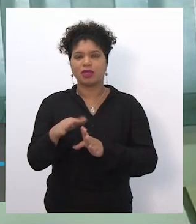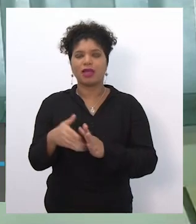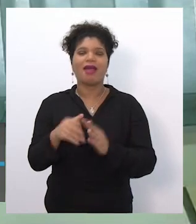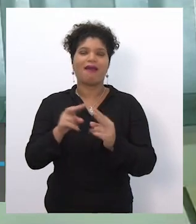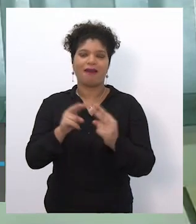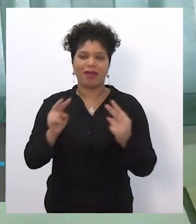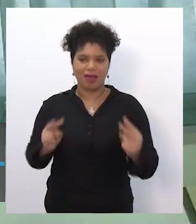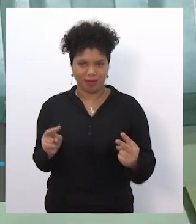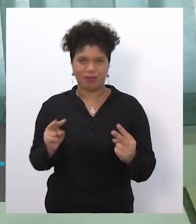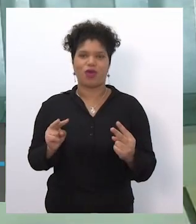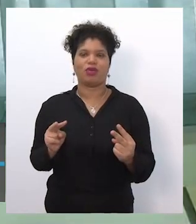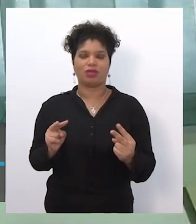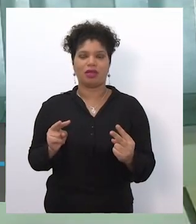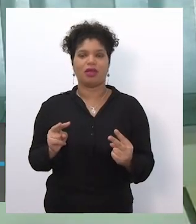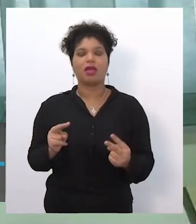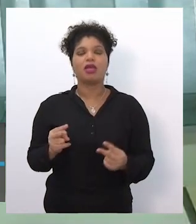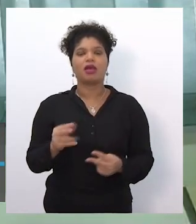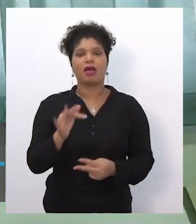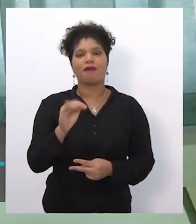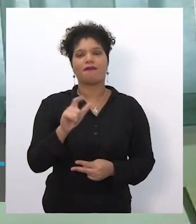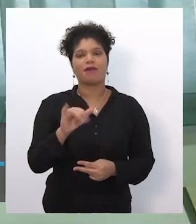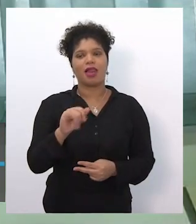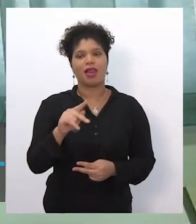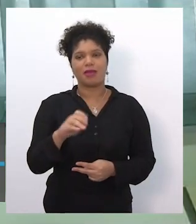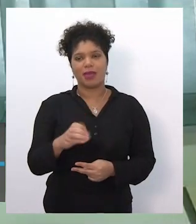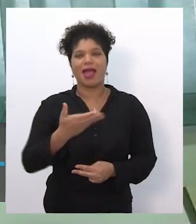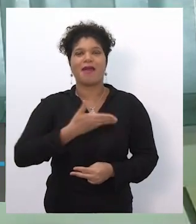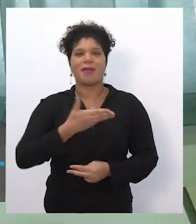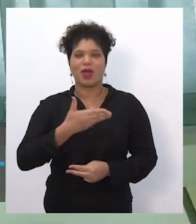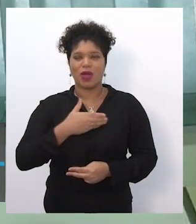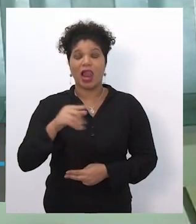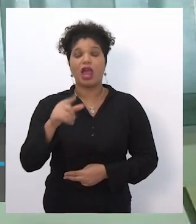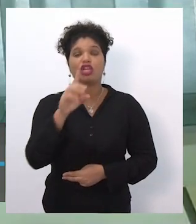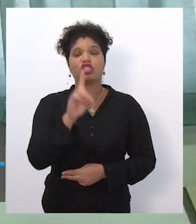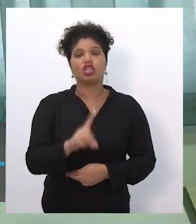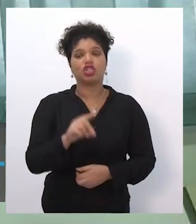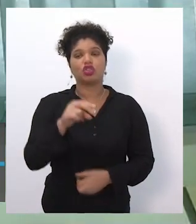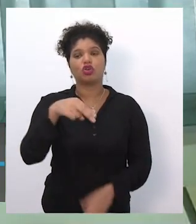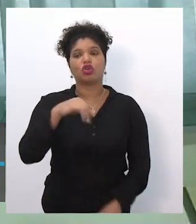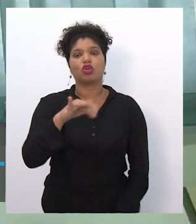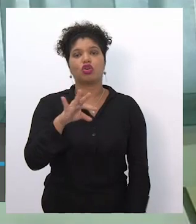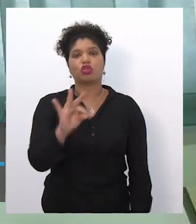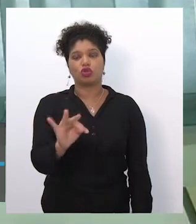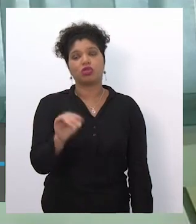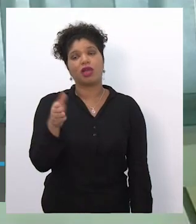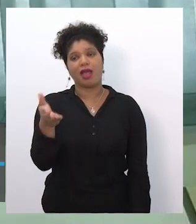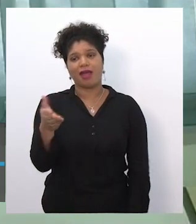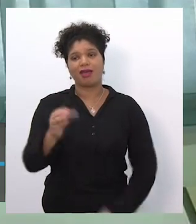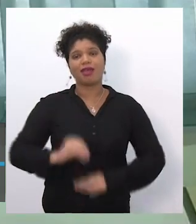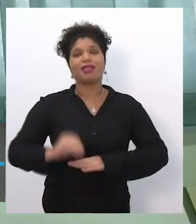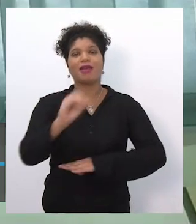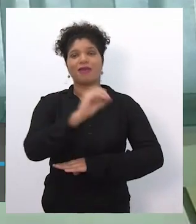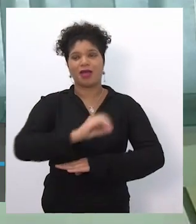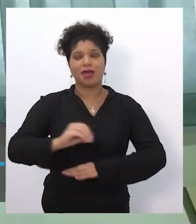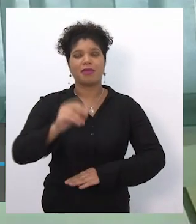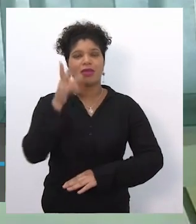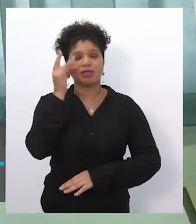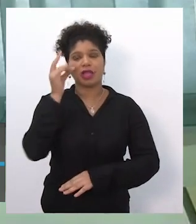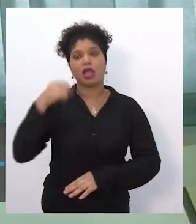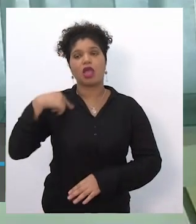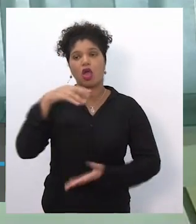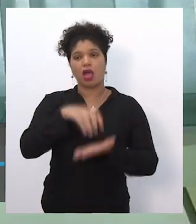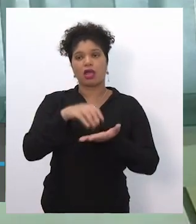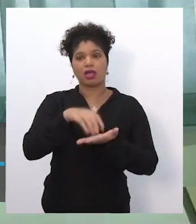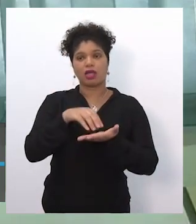remota. Né, o Felipe, grande amigo meu também, diretor do NIT, está aí em São Paulo, né, na INEFAP, e eu aqui localmente na Diretoria